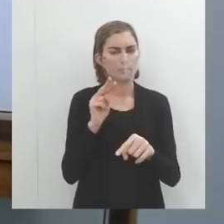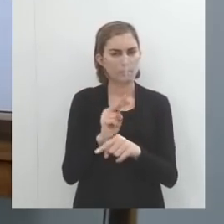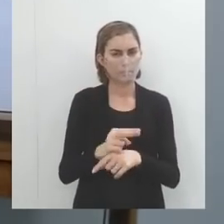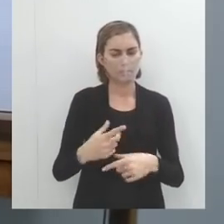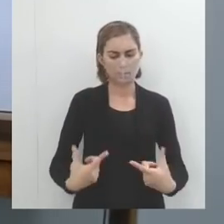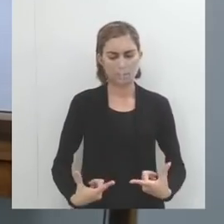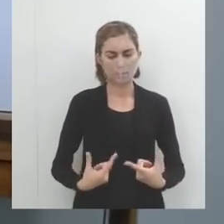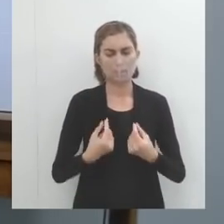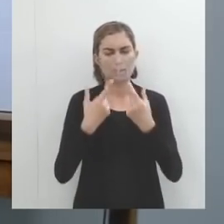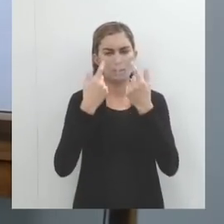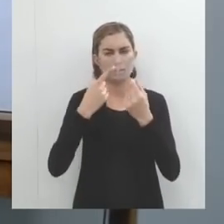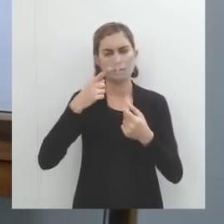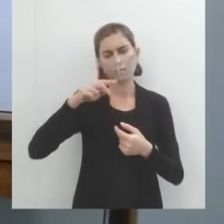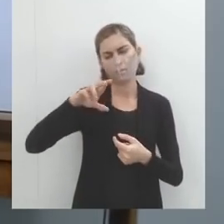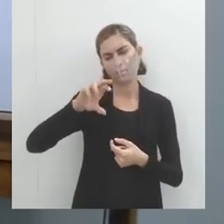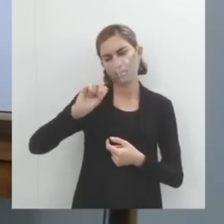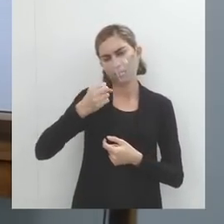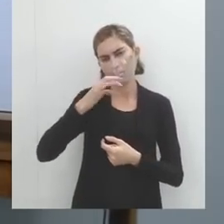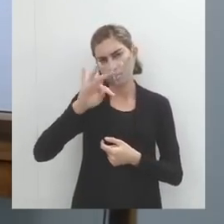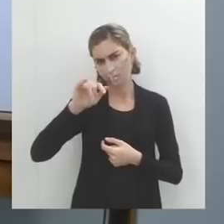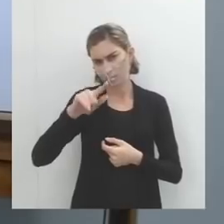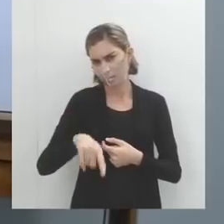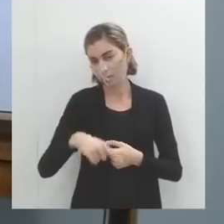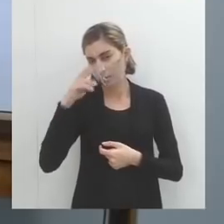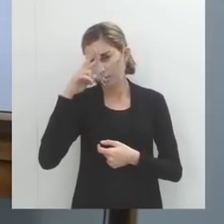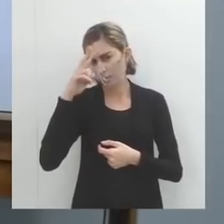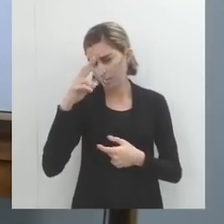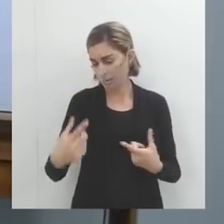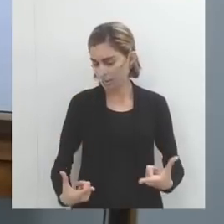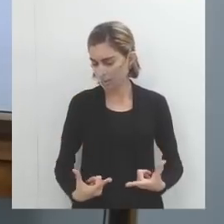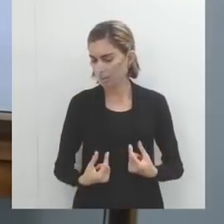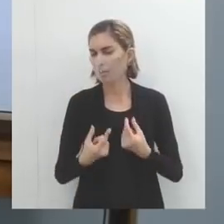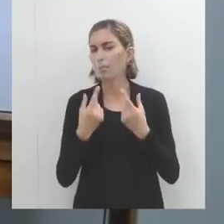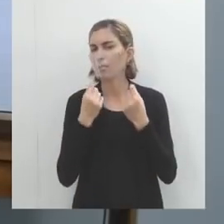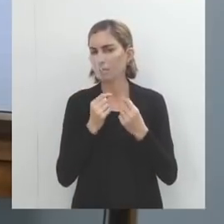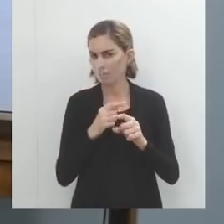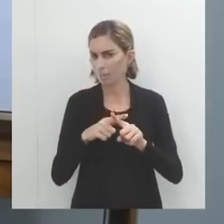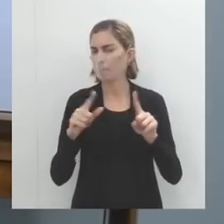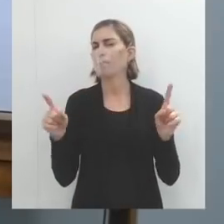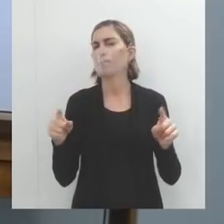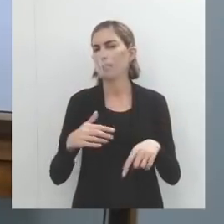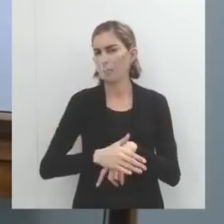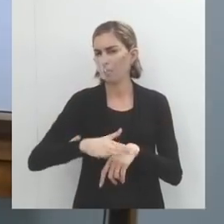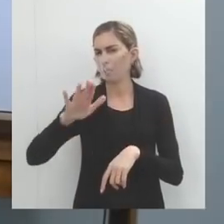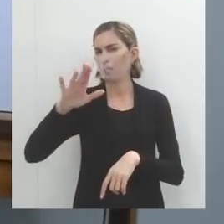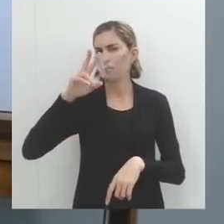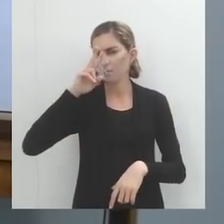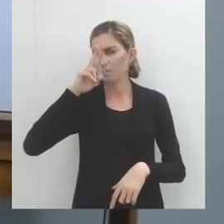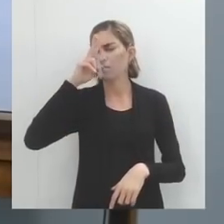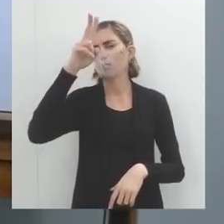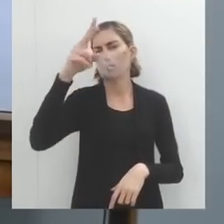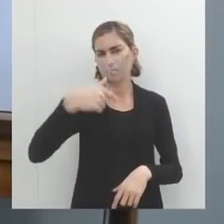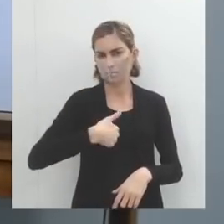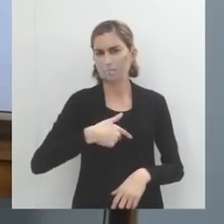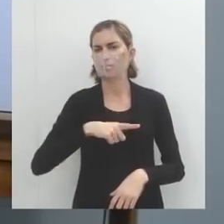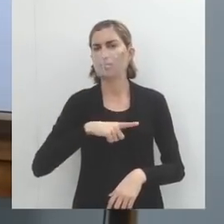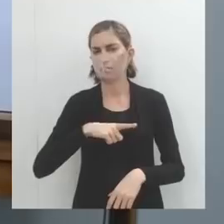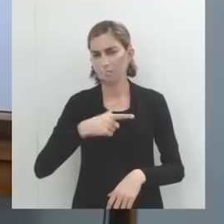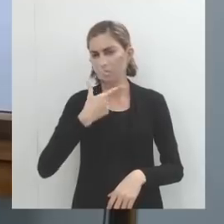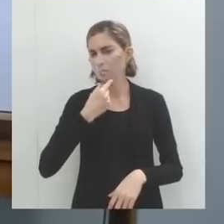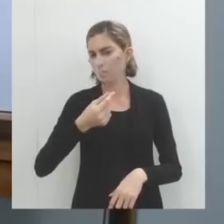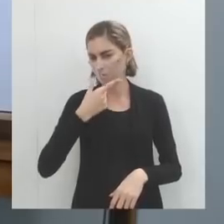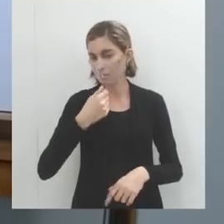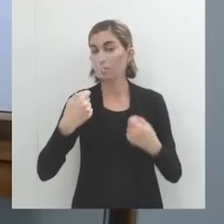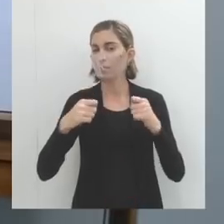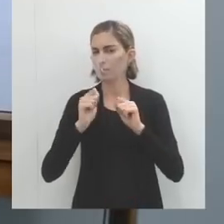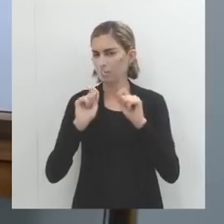do câncer de próstata, tá? Lembrem que esse câncer de próstata é um dos cânceres mais agressivos que a gente tem no homem. Então a gente